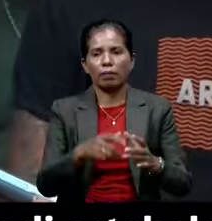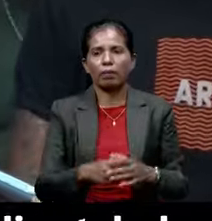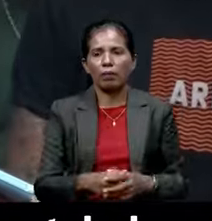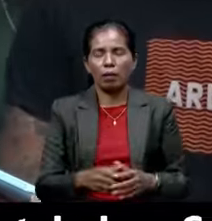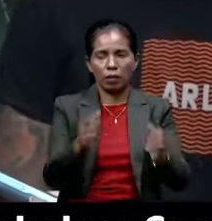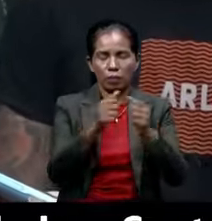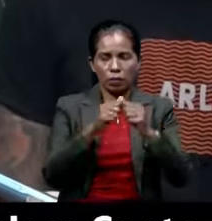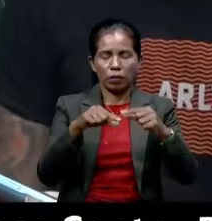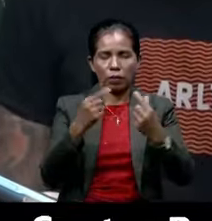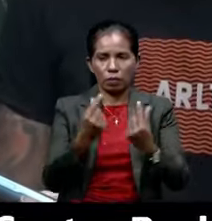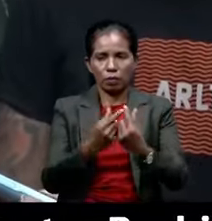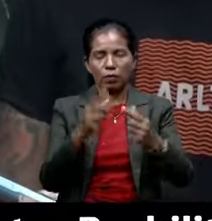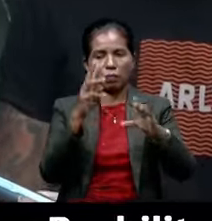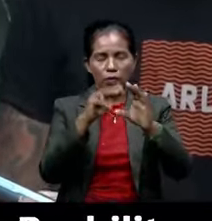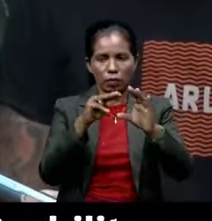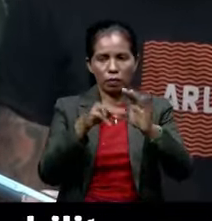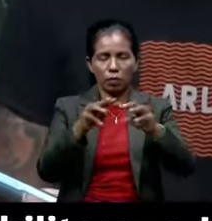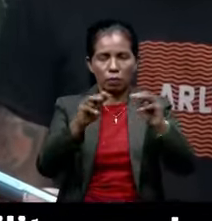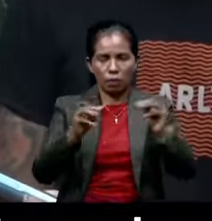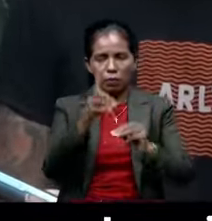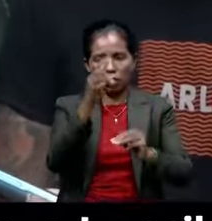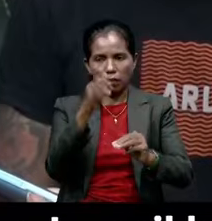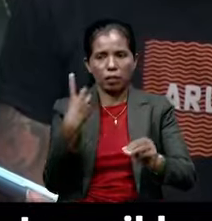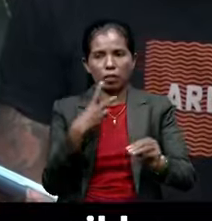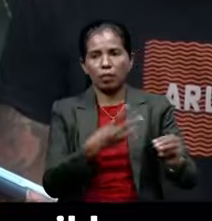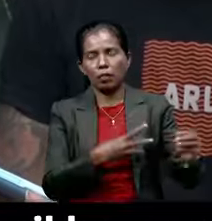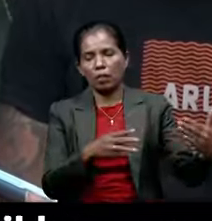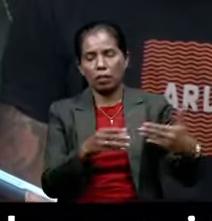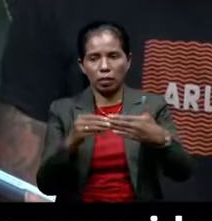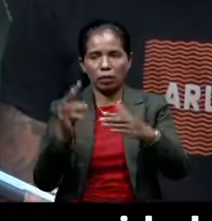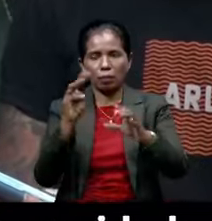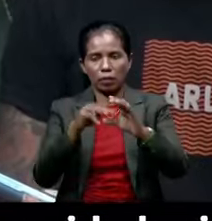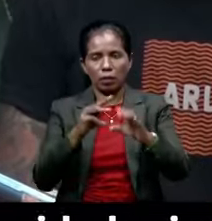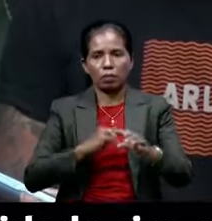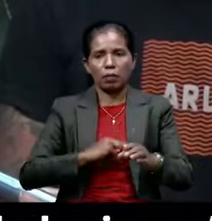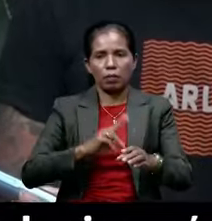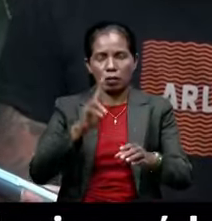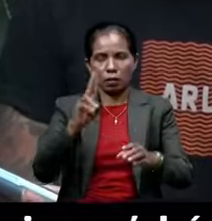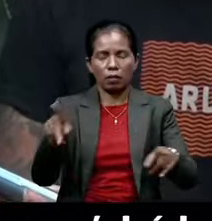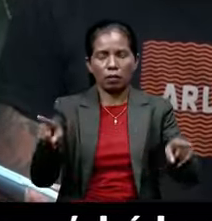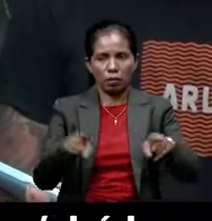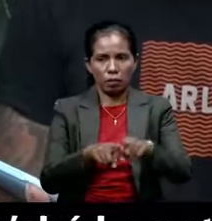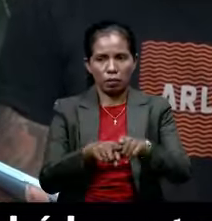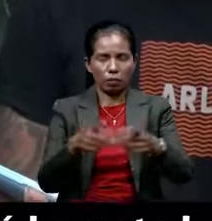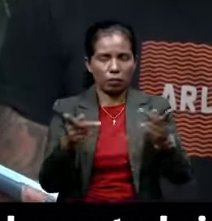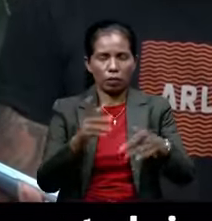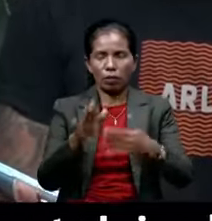amutu ko ekipa jesta un mercado munisipi di linian ita sei organiza para mercado Manleu ini ne beda saya ne sang